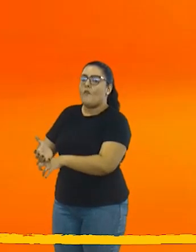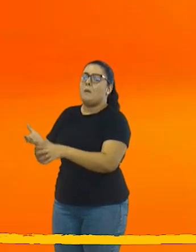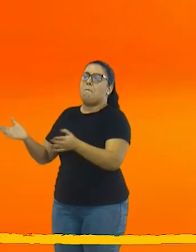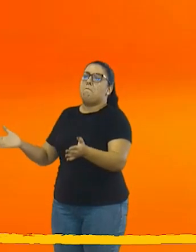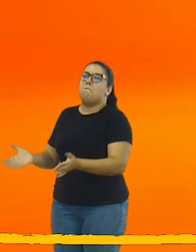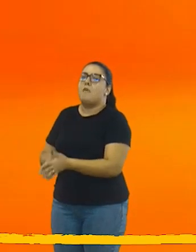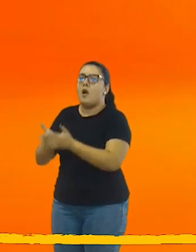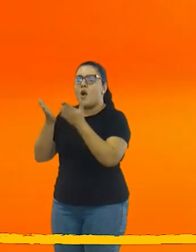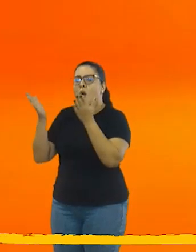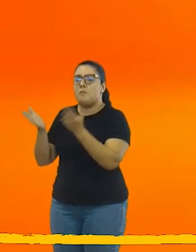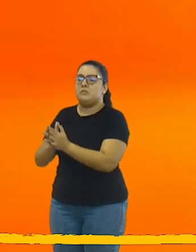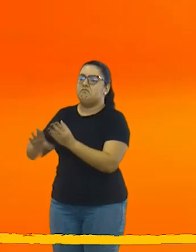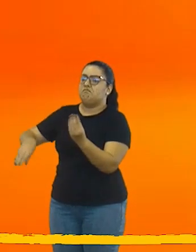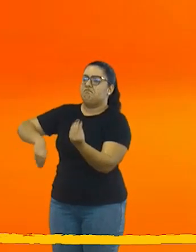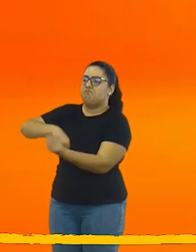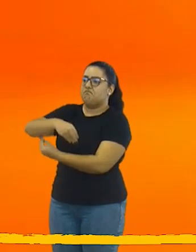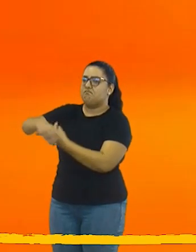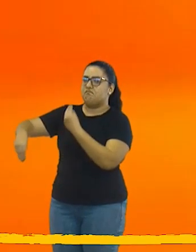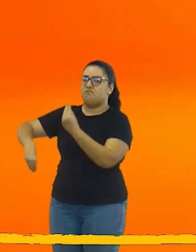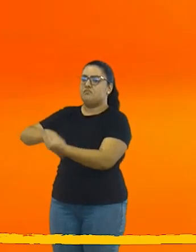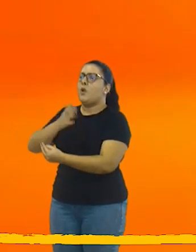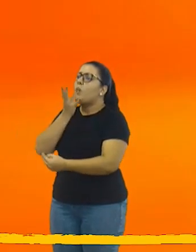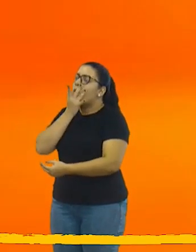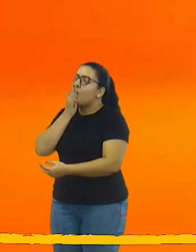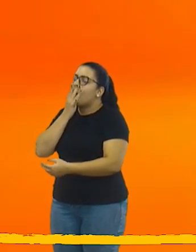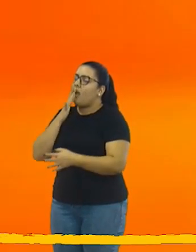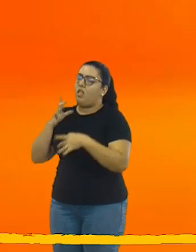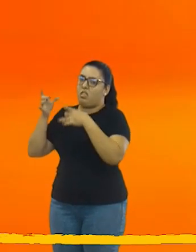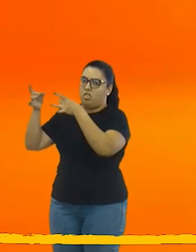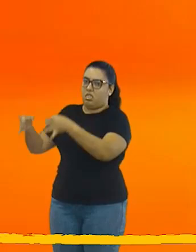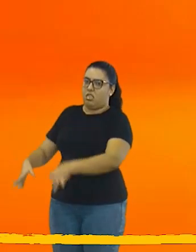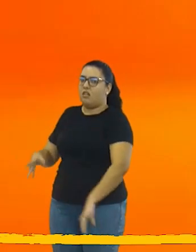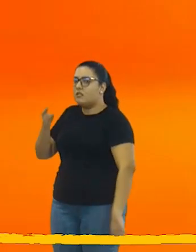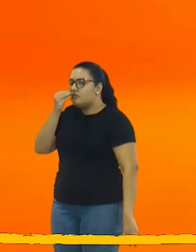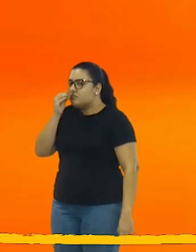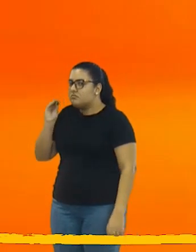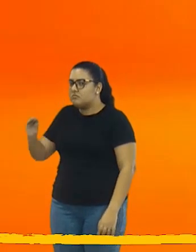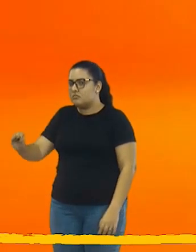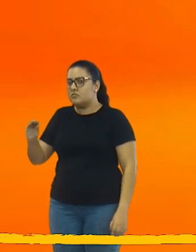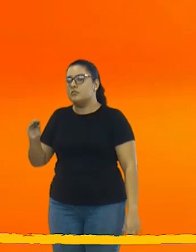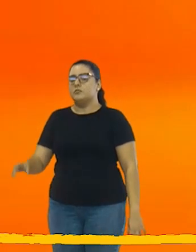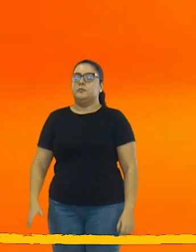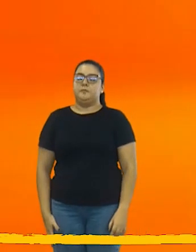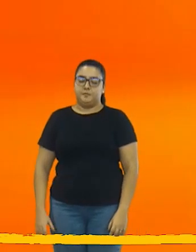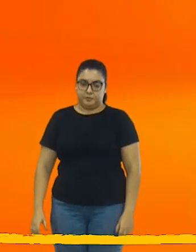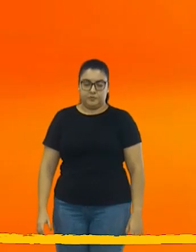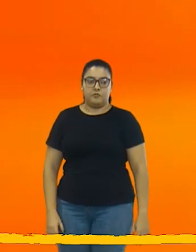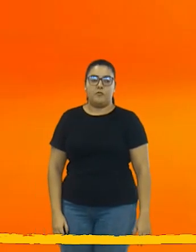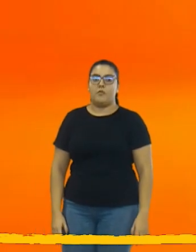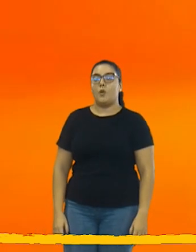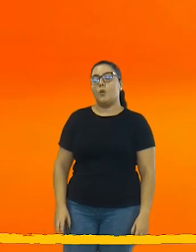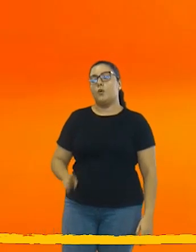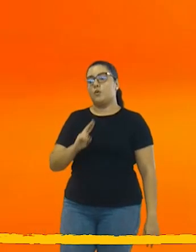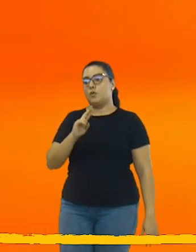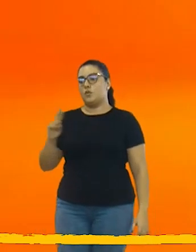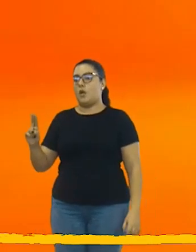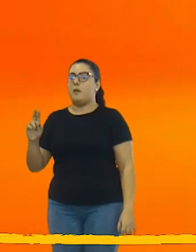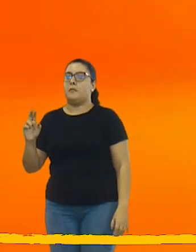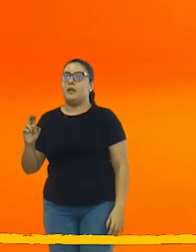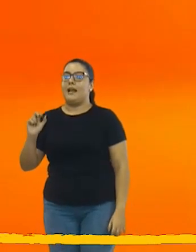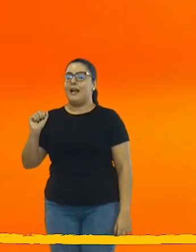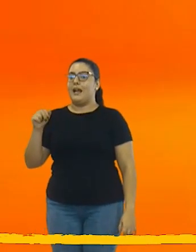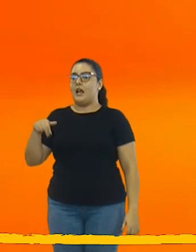pobre, mestiço, abandonado, que encontra na figura de Antônio Vicente